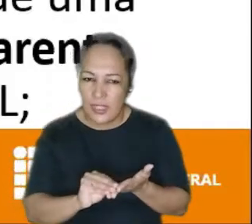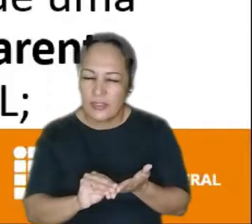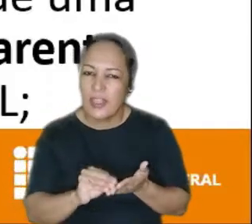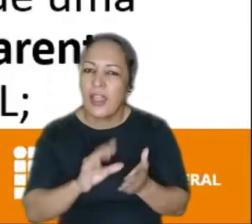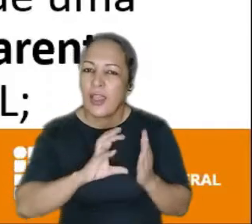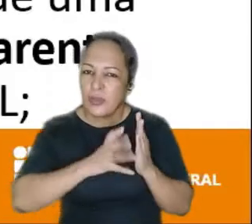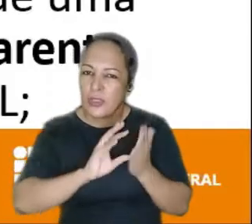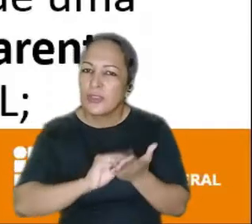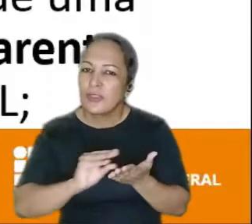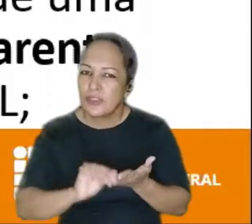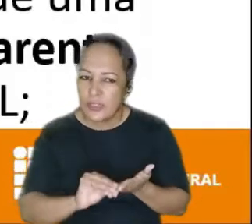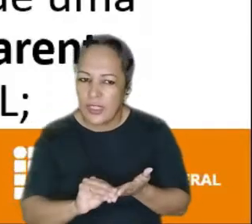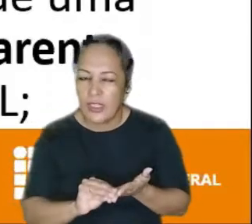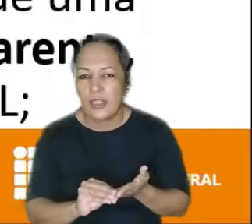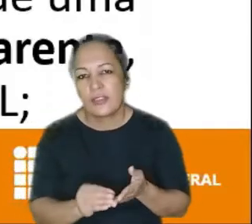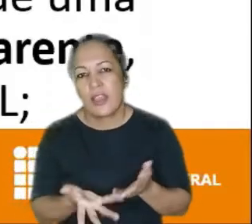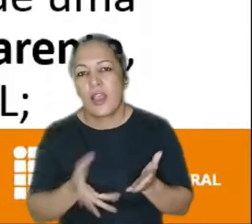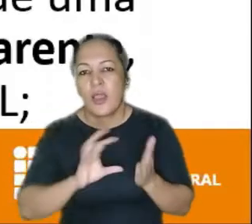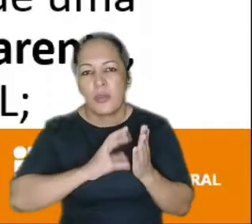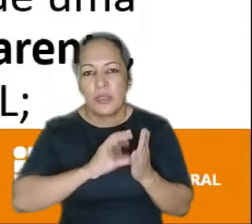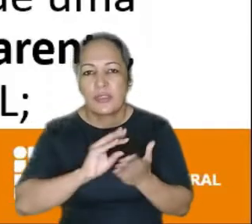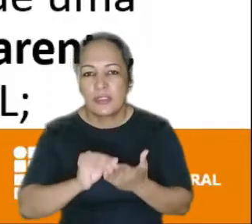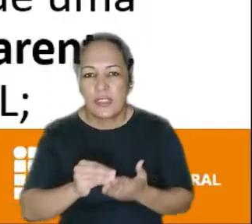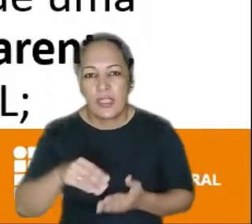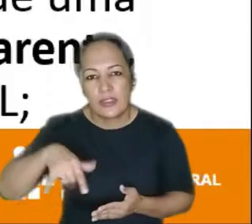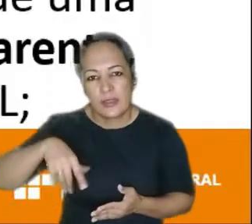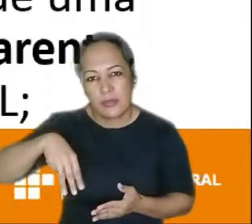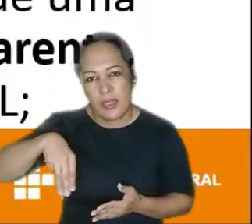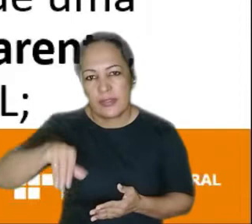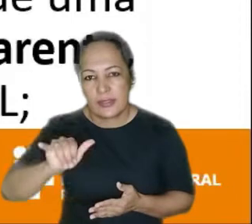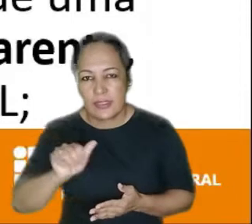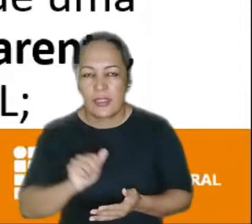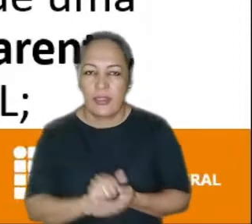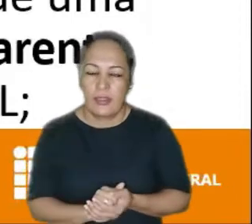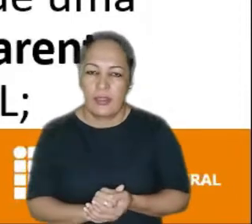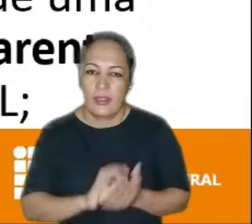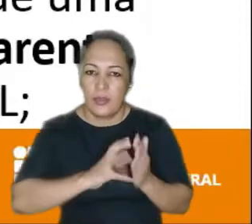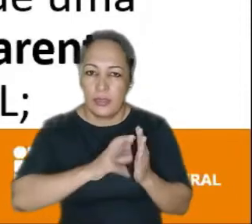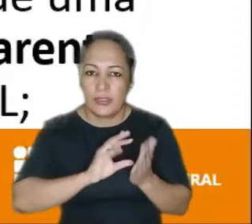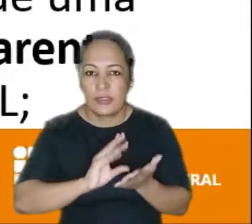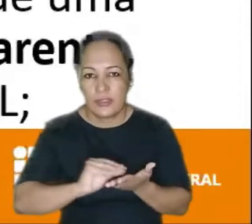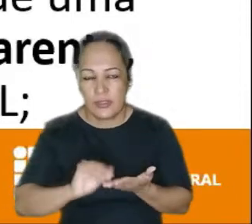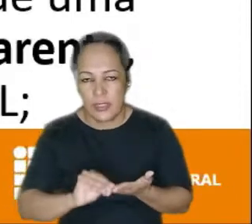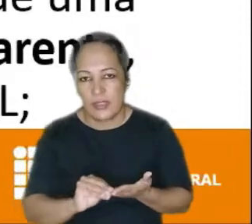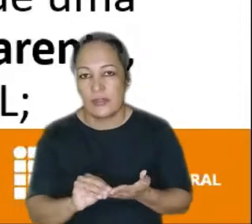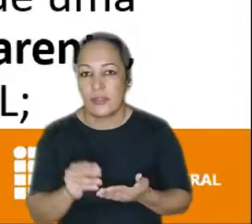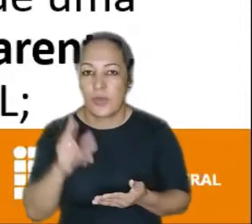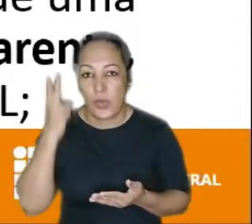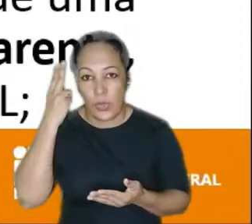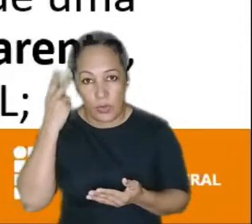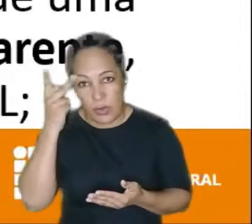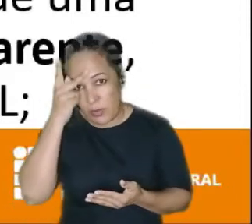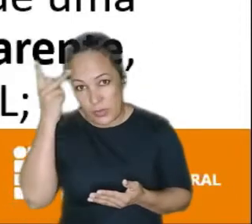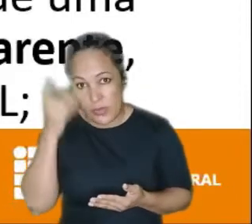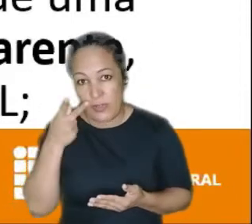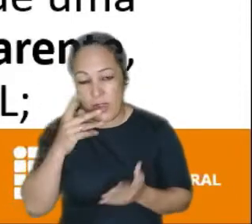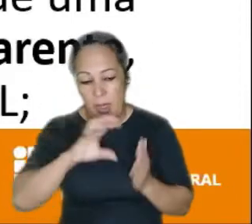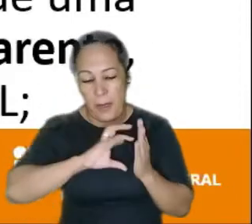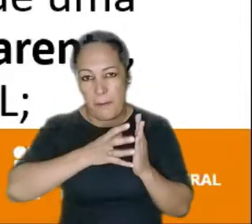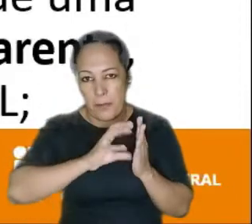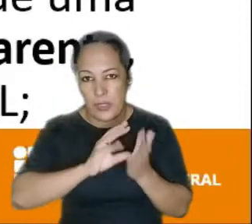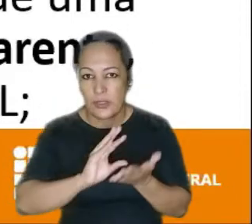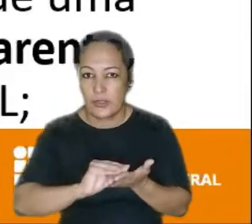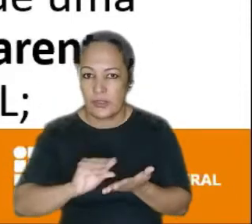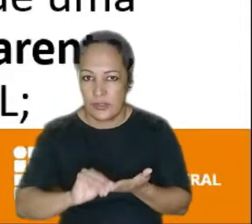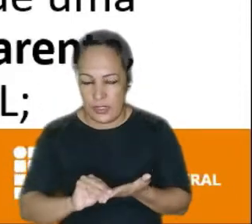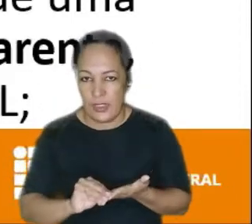ou banco de dados MySQL, ou banco de dados SQL. Então, é comum as pessoas falarem isso, as pessoas chamarem o MySQL